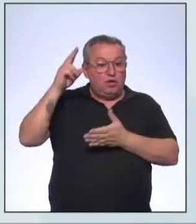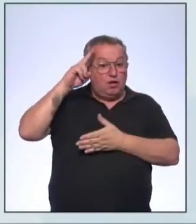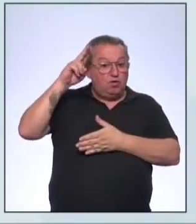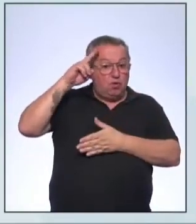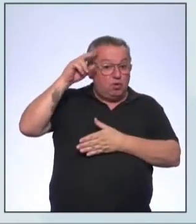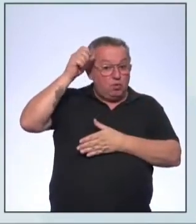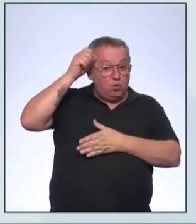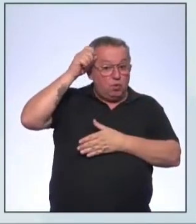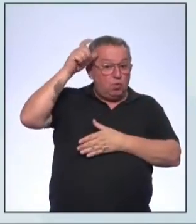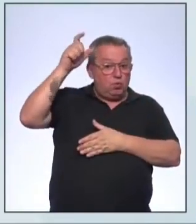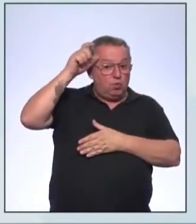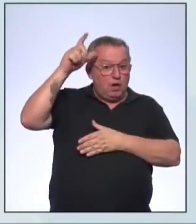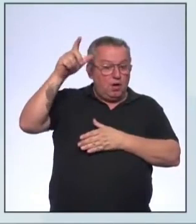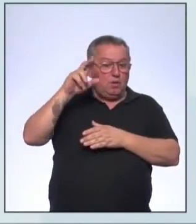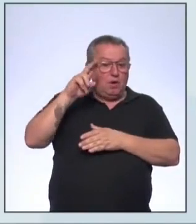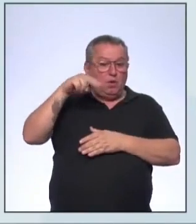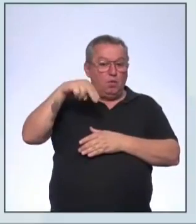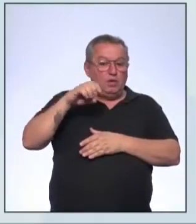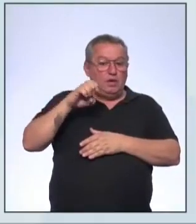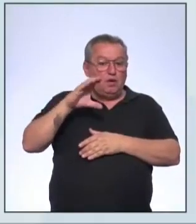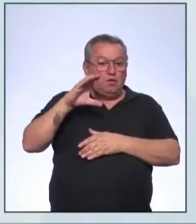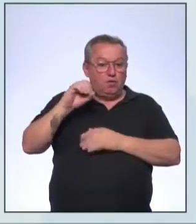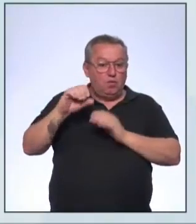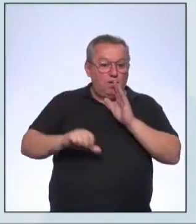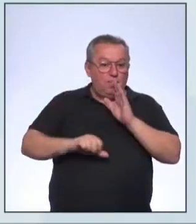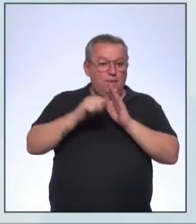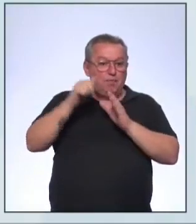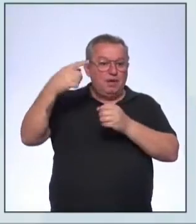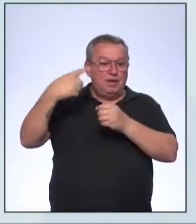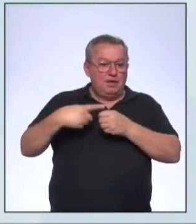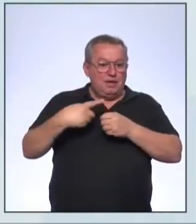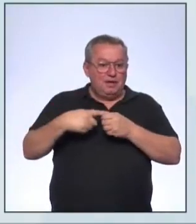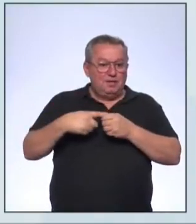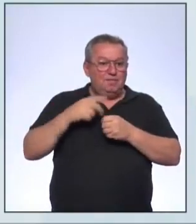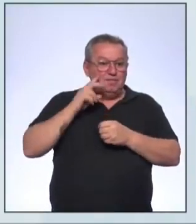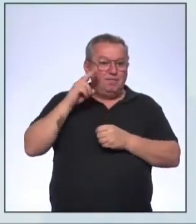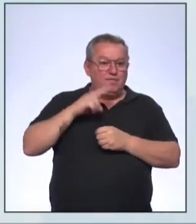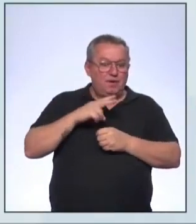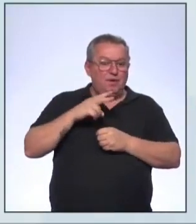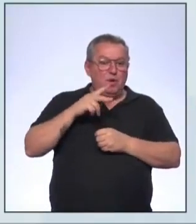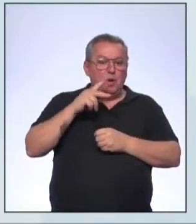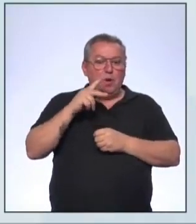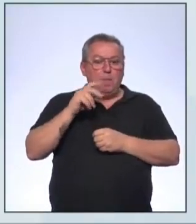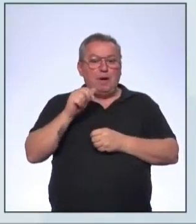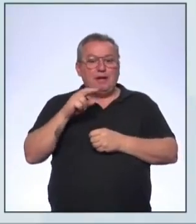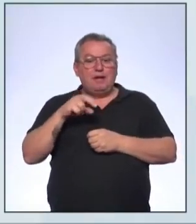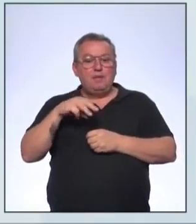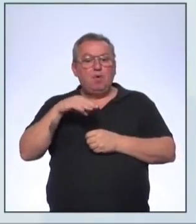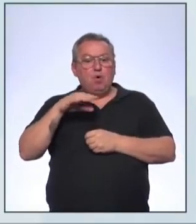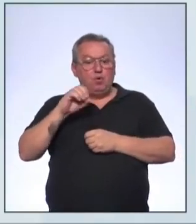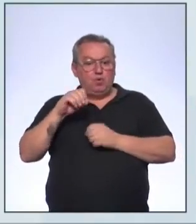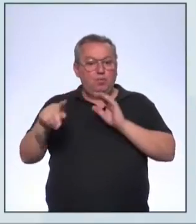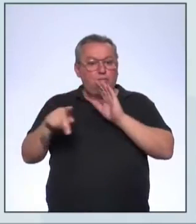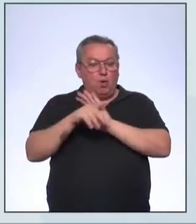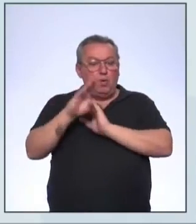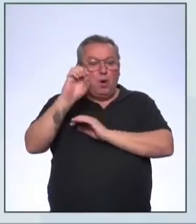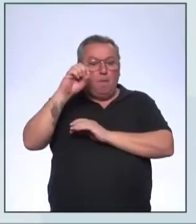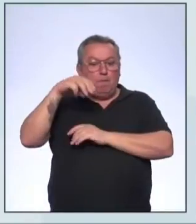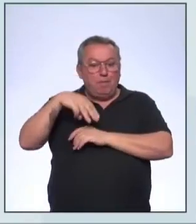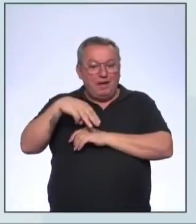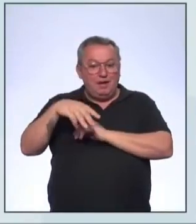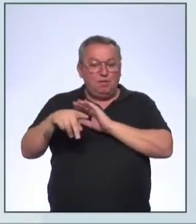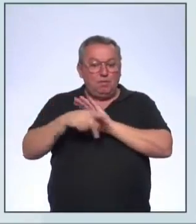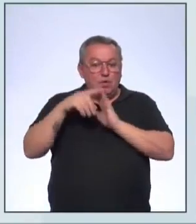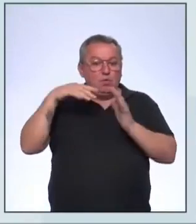histórico-cultural, né, feito pela Unesco, por sinal, a primeira cidade considerada patrimônio histórico-cultural do mundo, aqui no